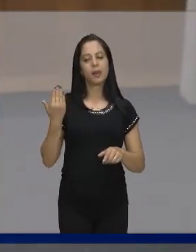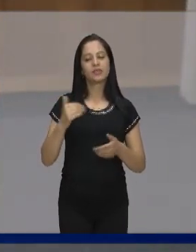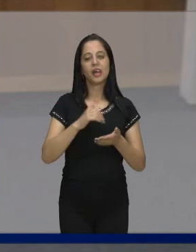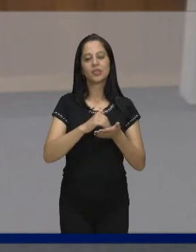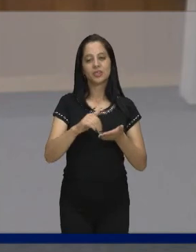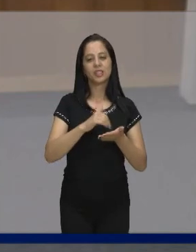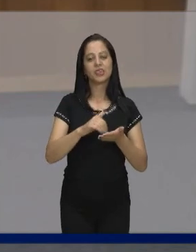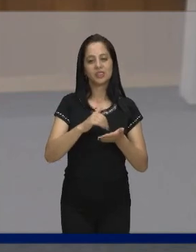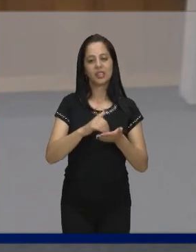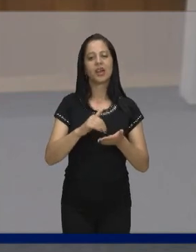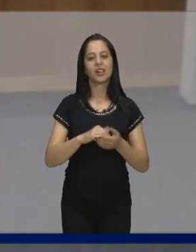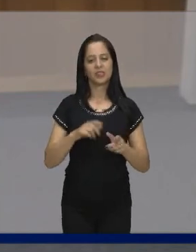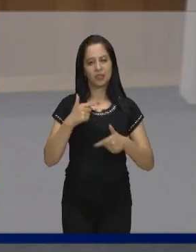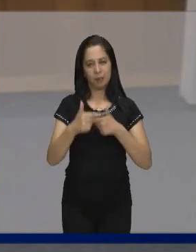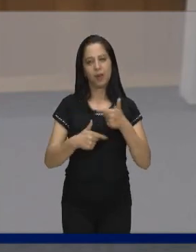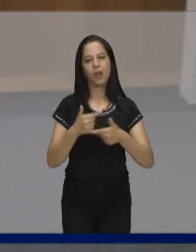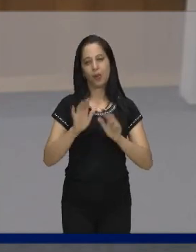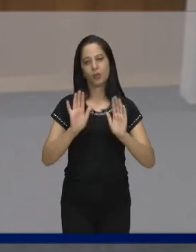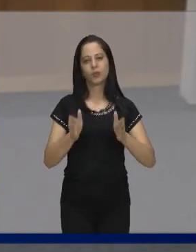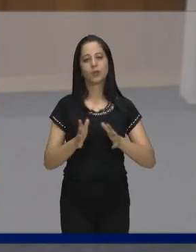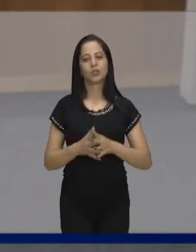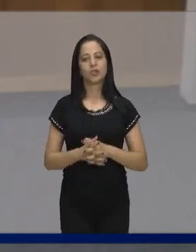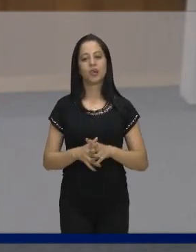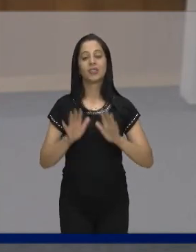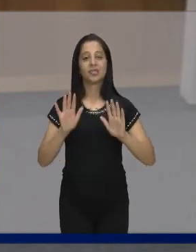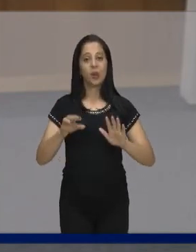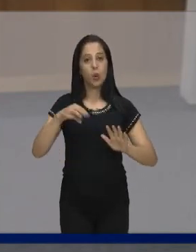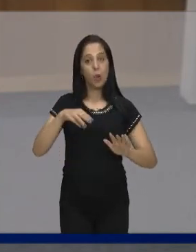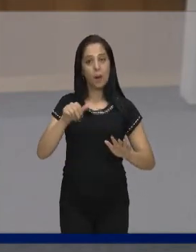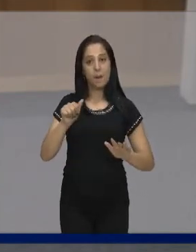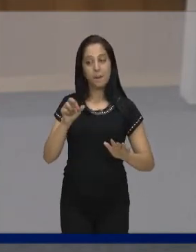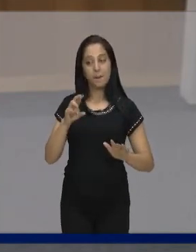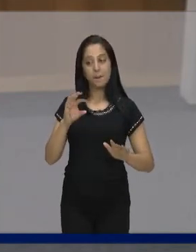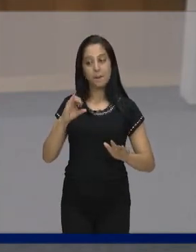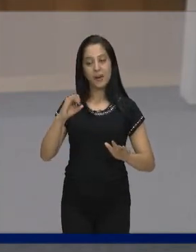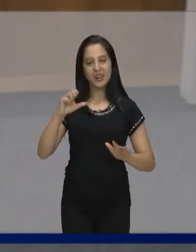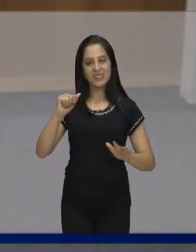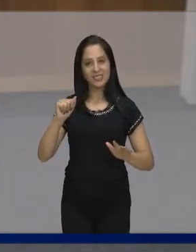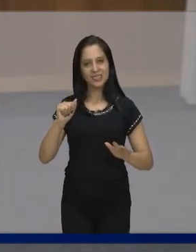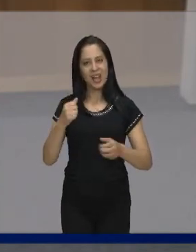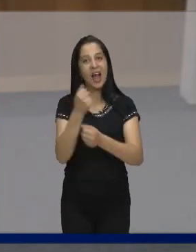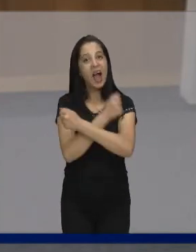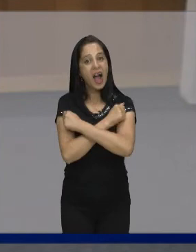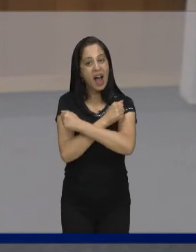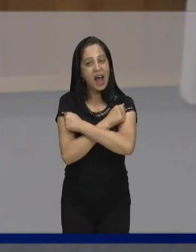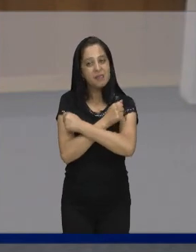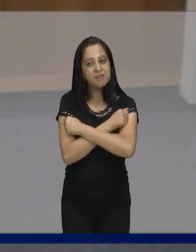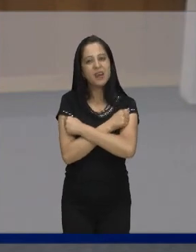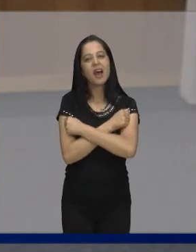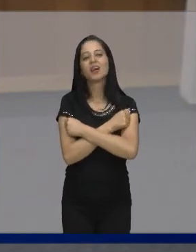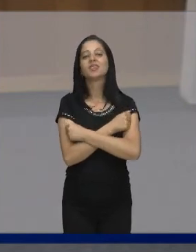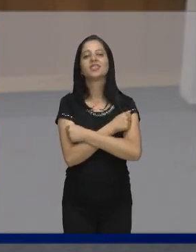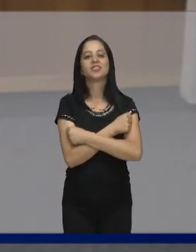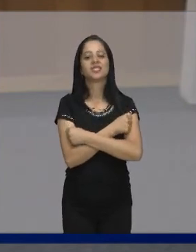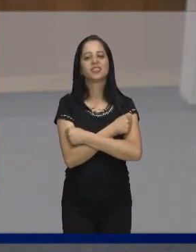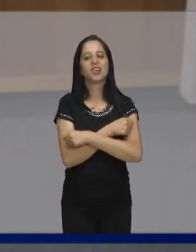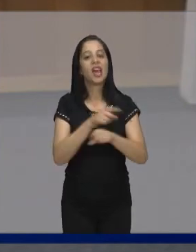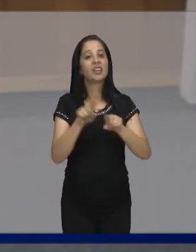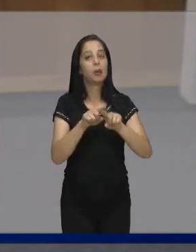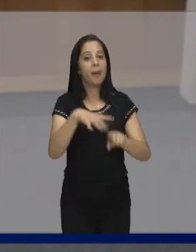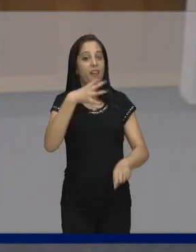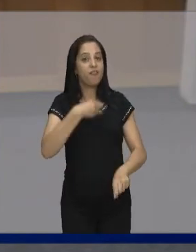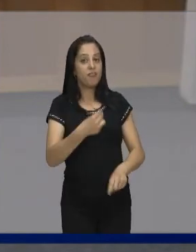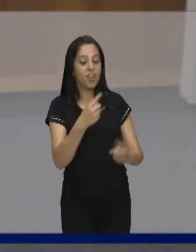cidade. É isso, né, Dulce? Então, dona Márcia, grande abraço para a senhora. Michelzinho,